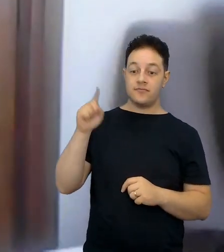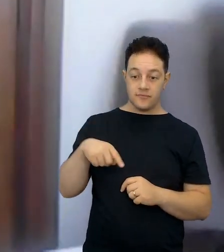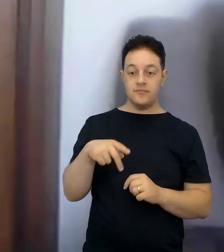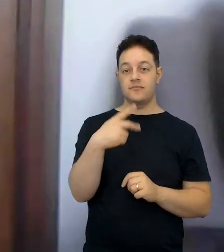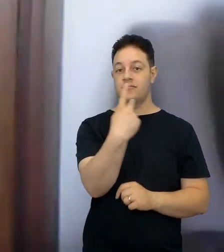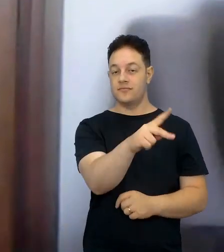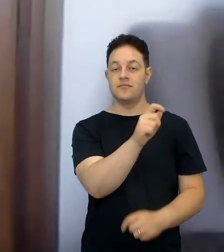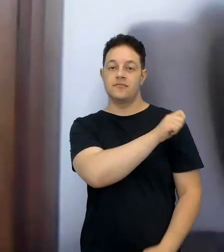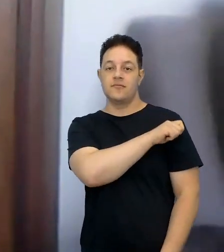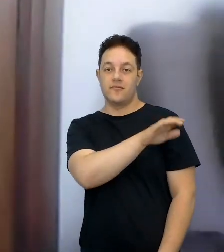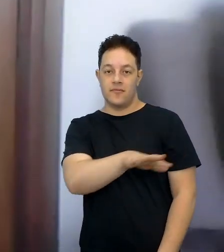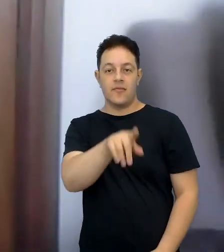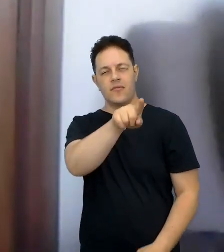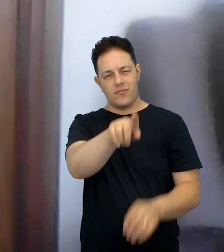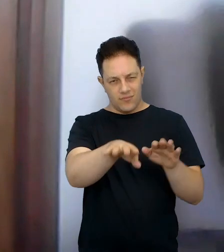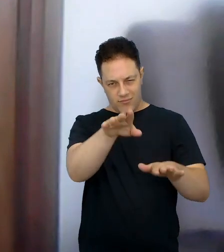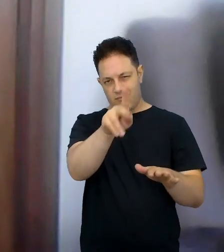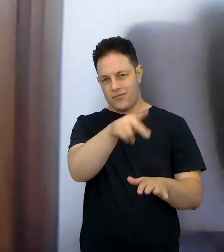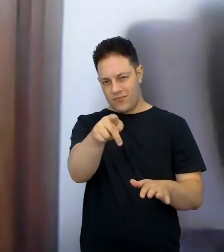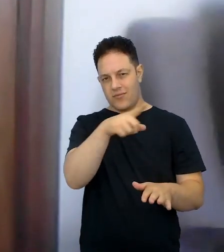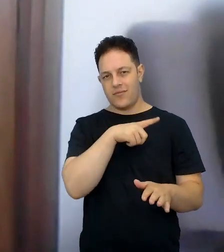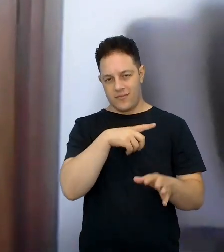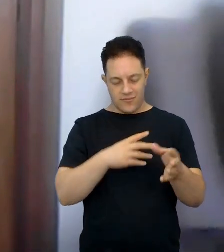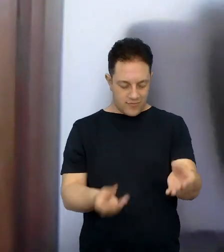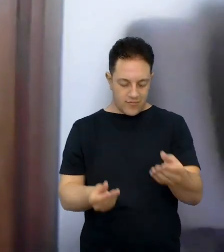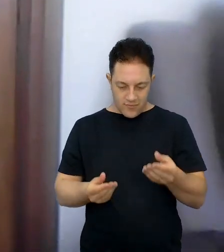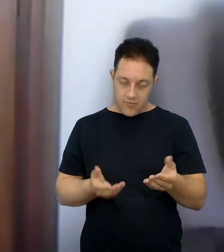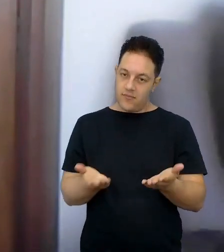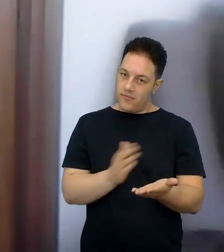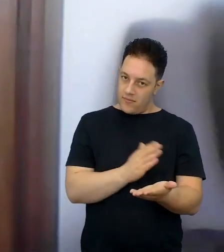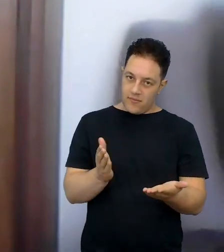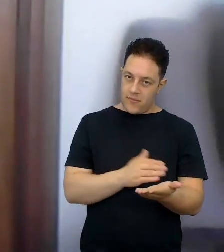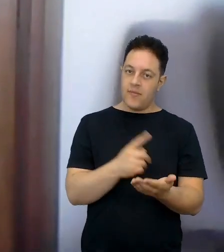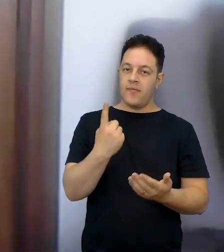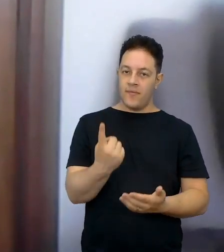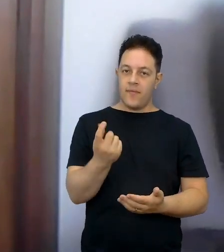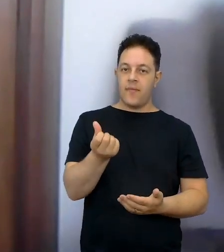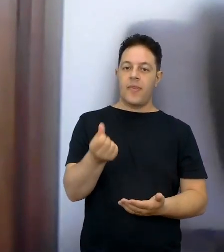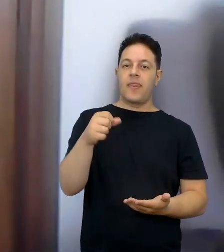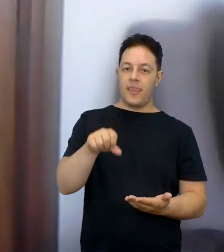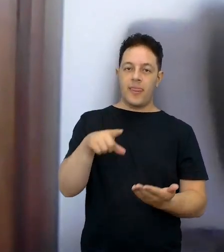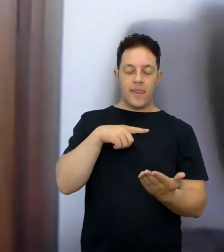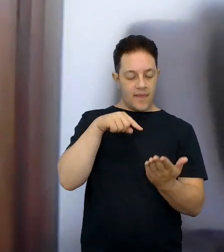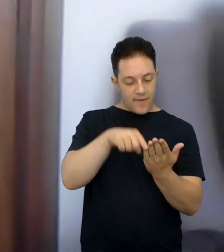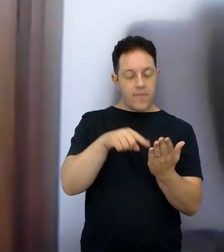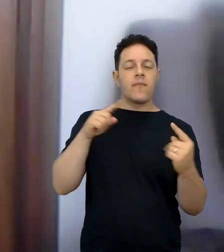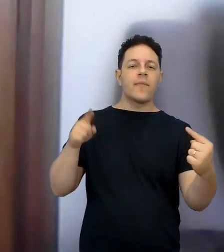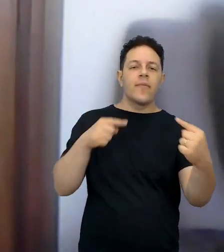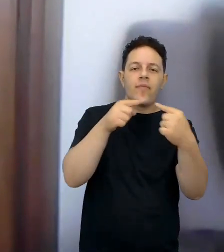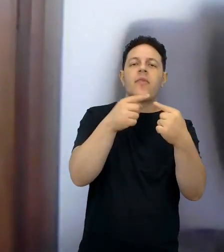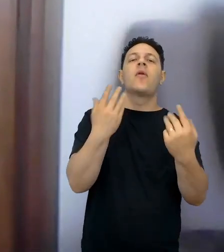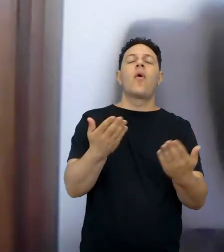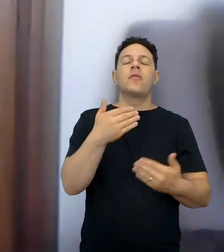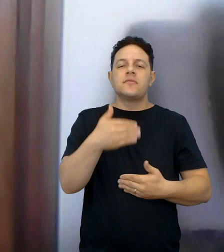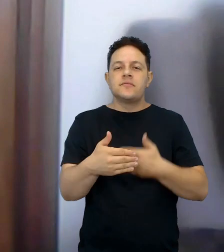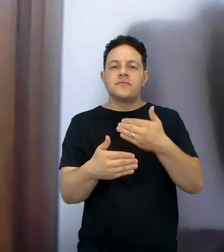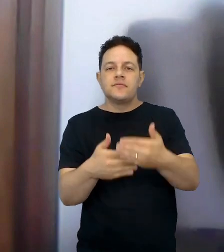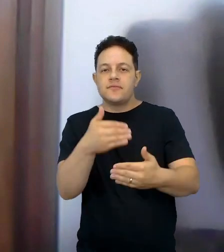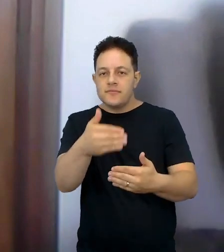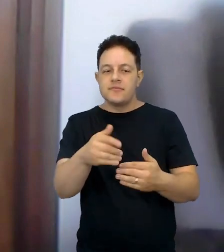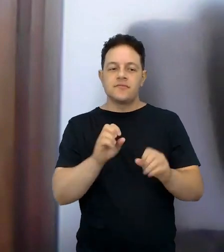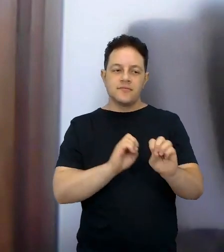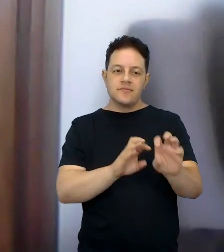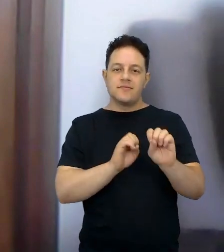que certamente vocês têm em mãos. Então, é essa sequência, são esses objetivos que estão aqui no